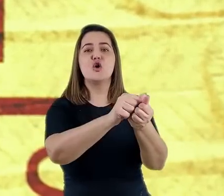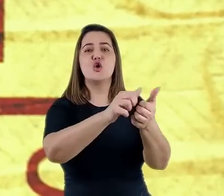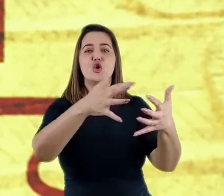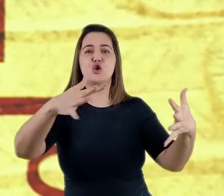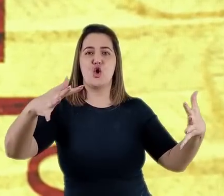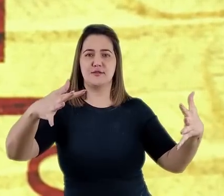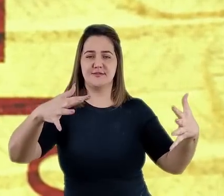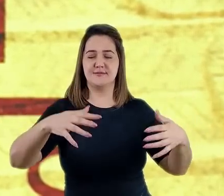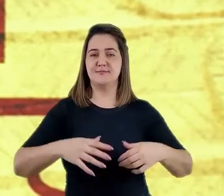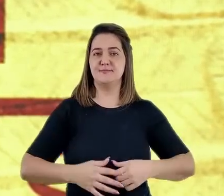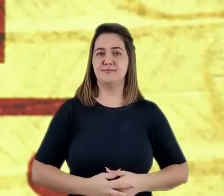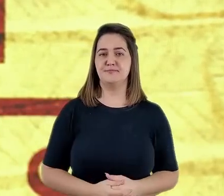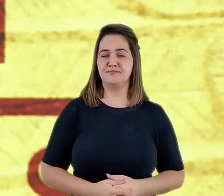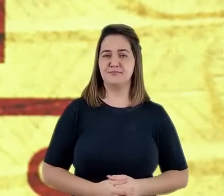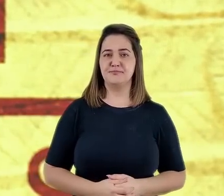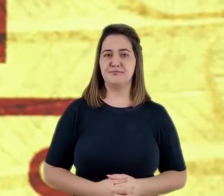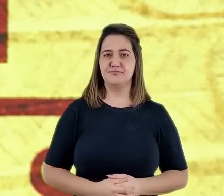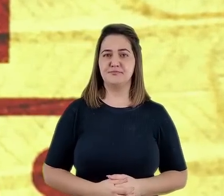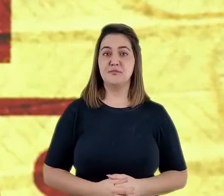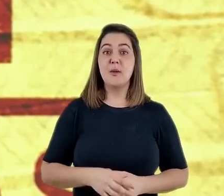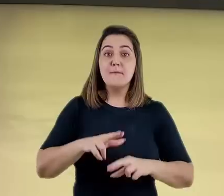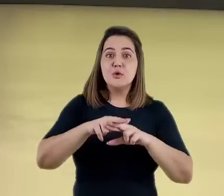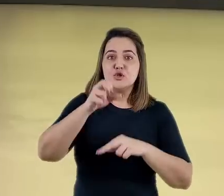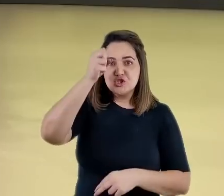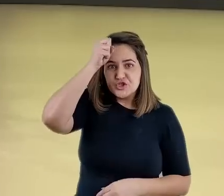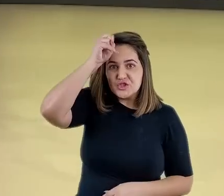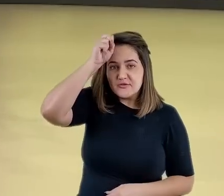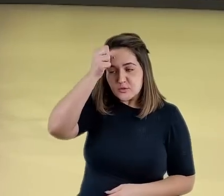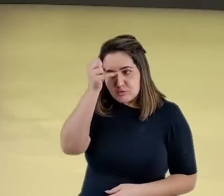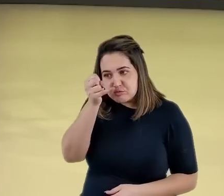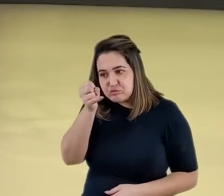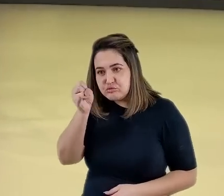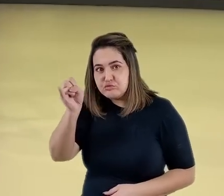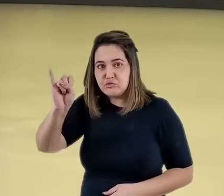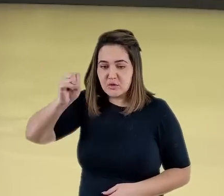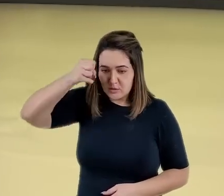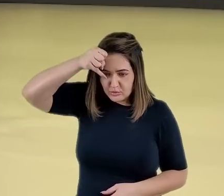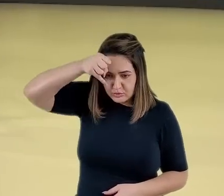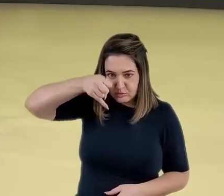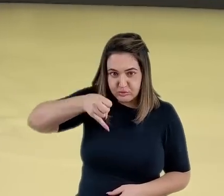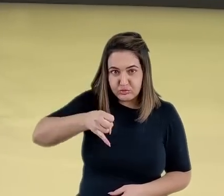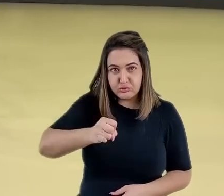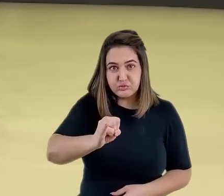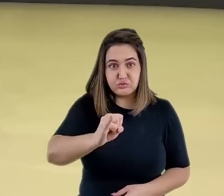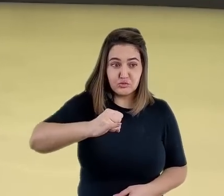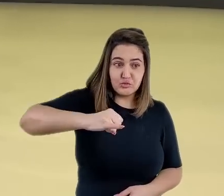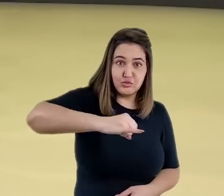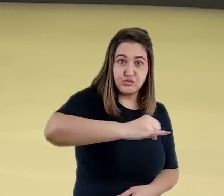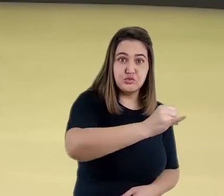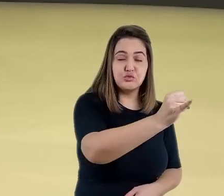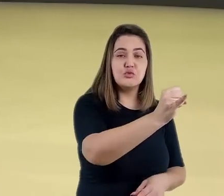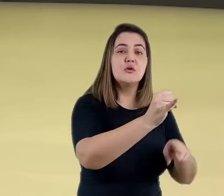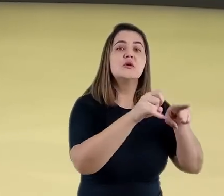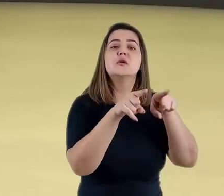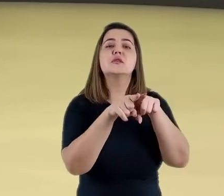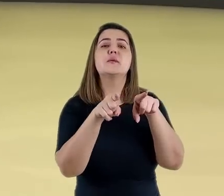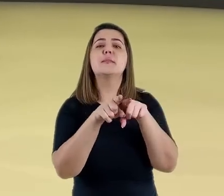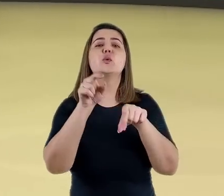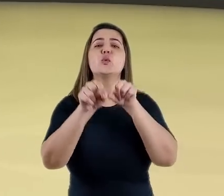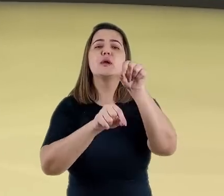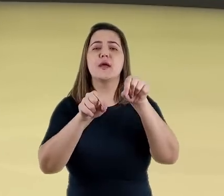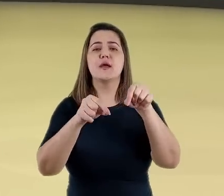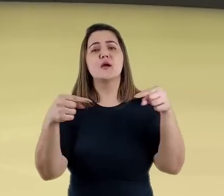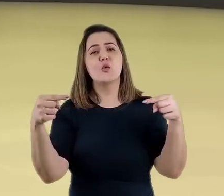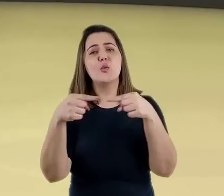gloriosa. Depois você pode ler isso aí na sua Bíblia. Esse crescimento do chifre pequeno sugere que a